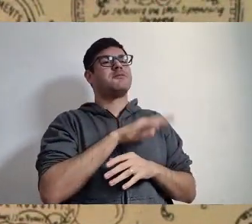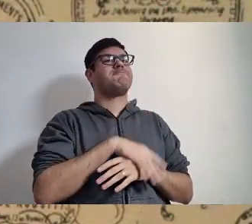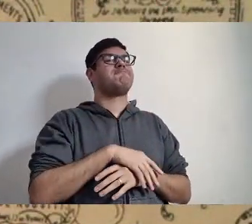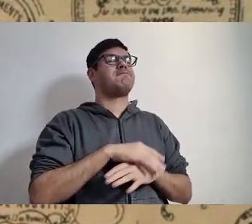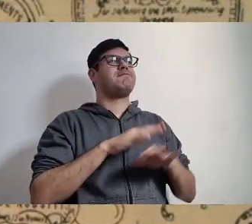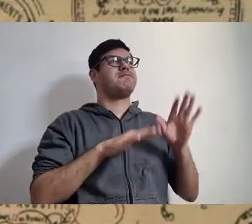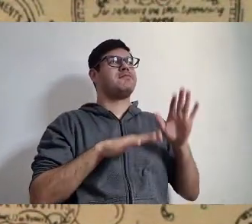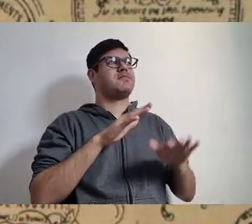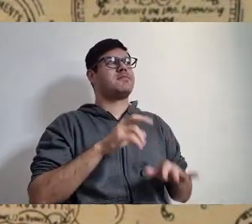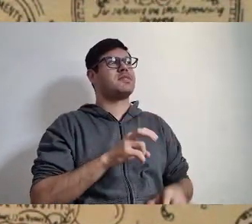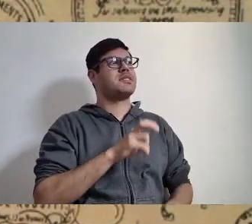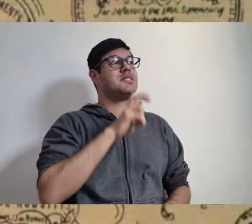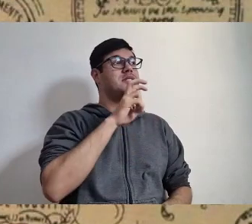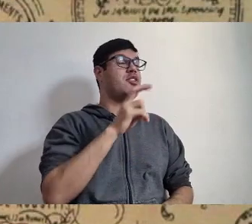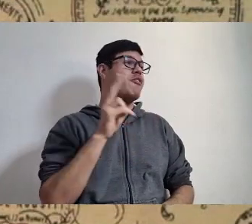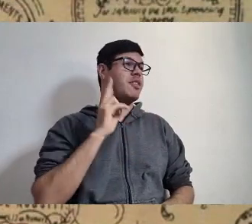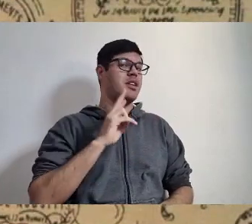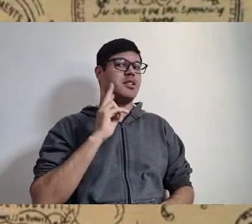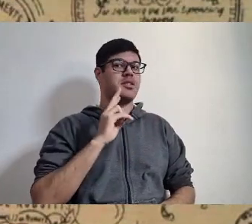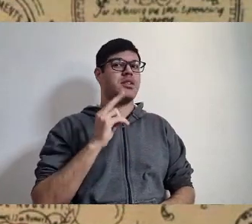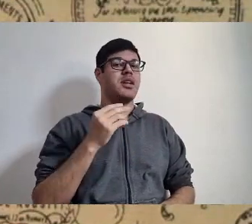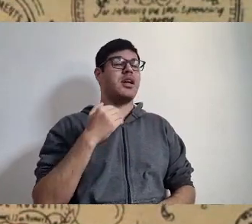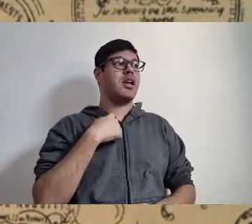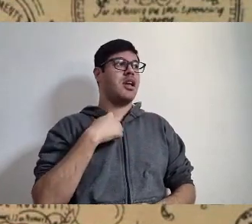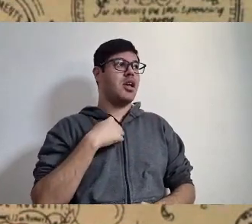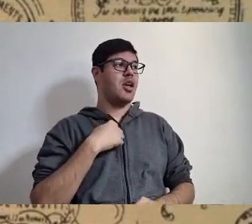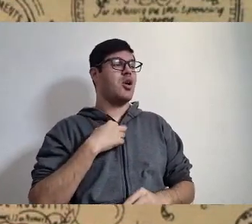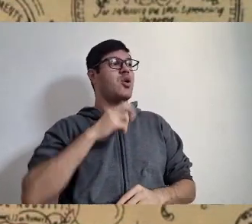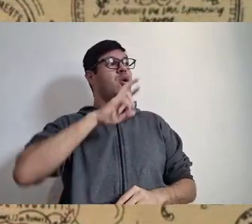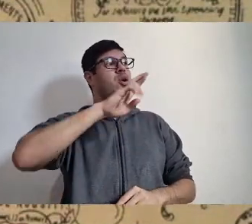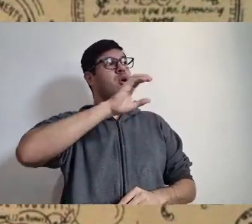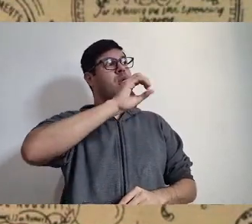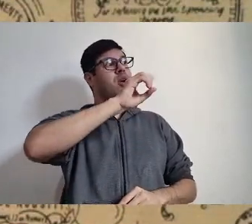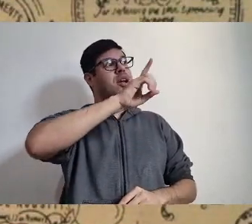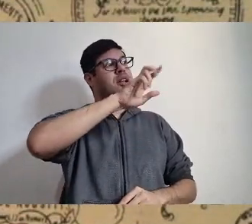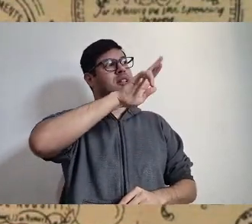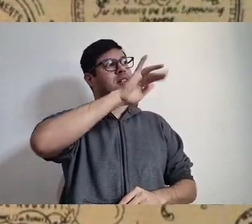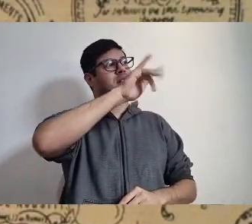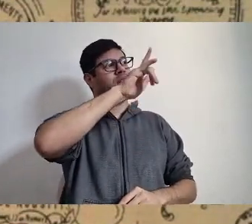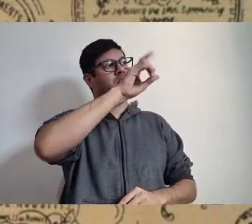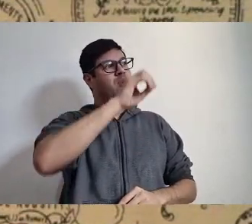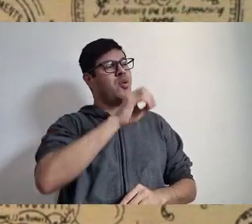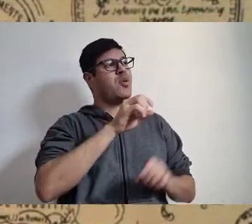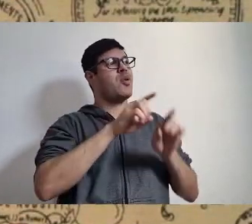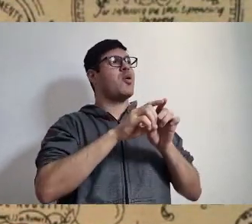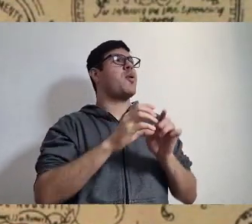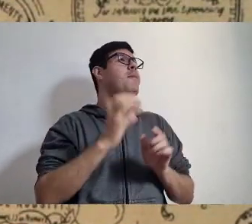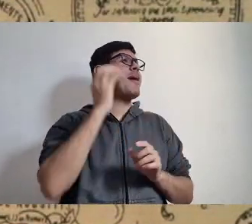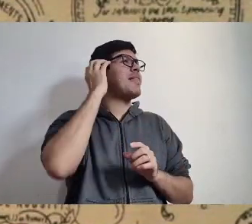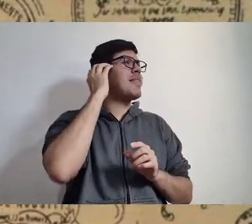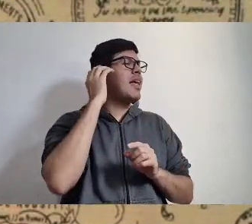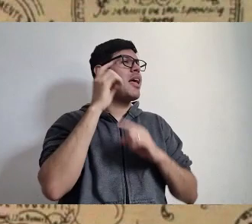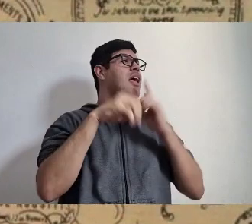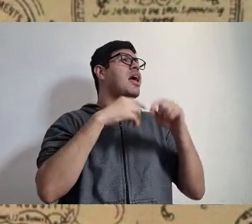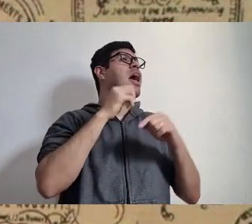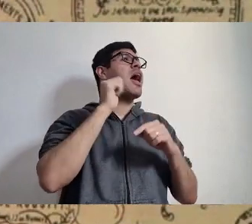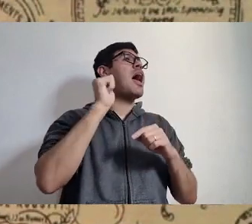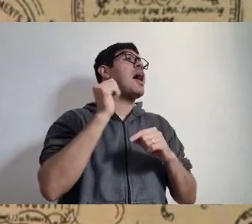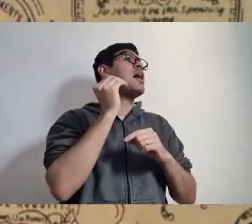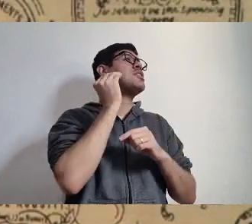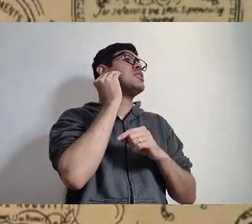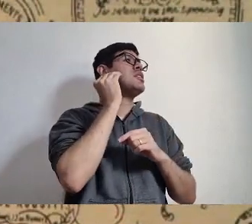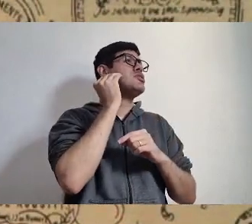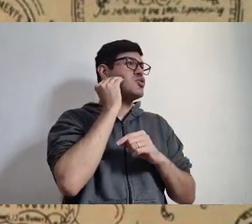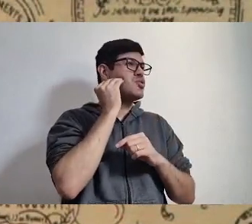lá em 5 vereadores. Eu, vereador Rodrigo, vereador Márcio, vereador Mané, vereadora Ana Júlia. Nós propomos